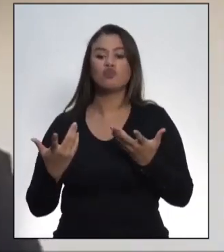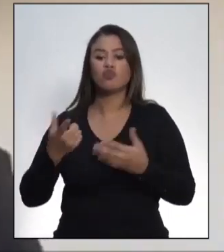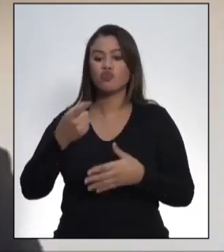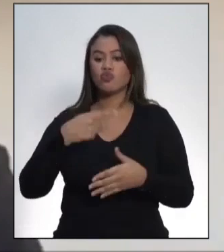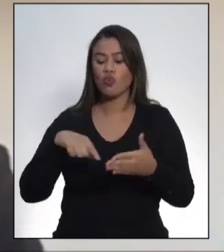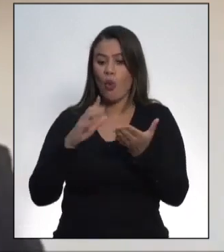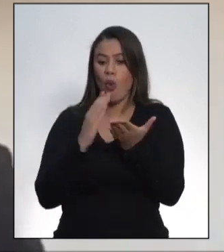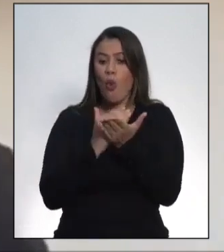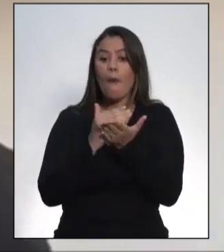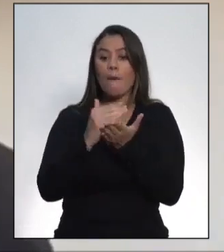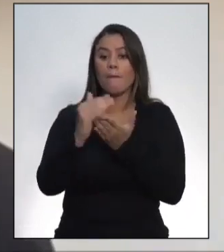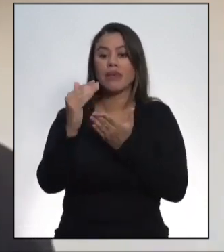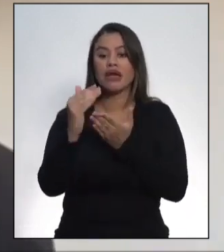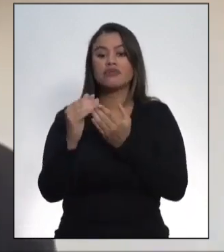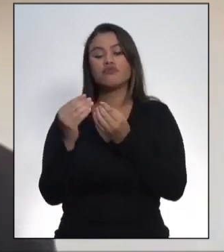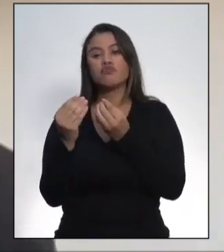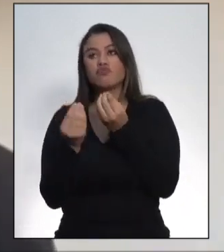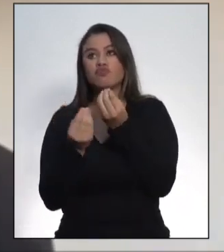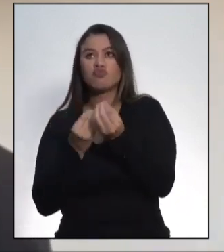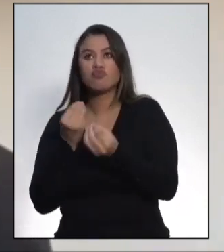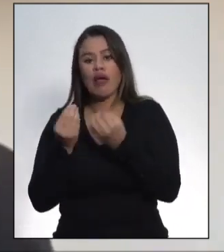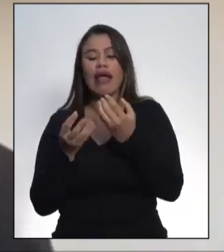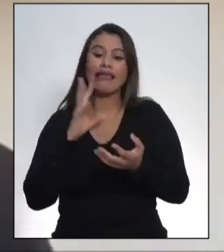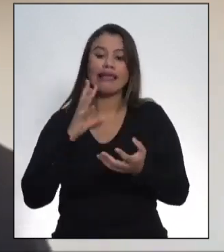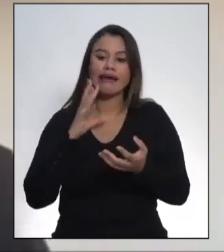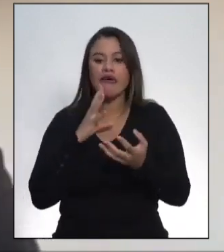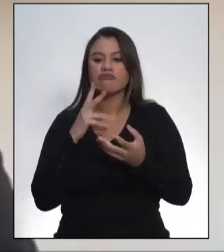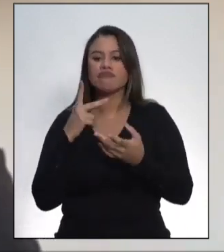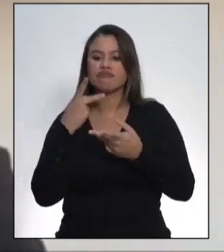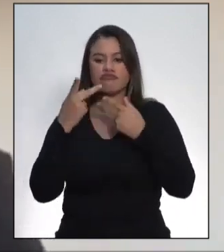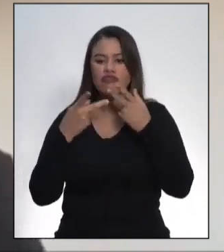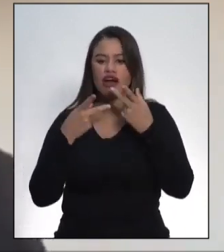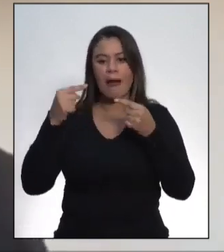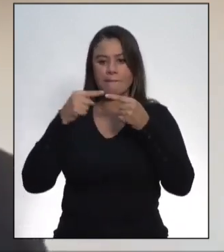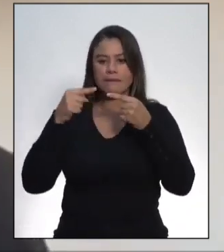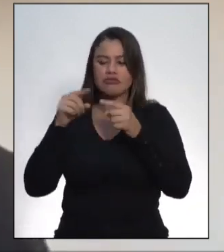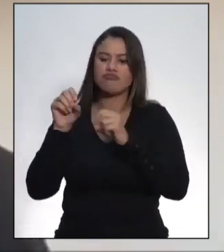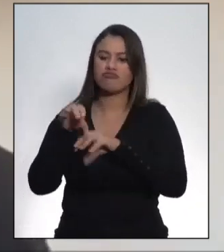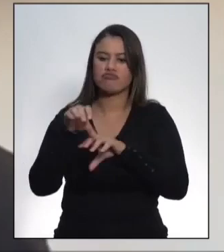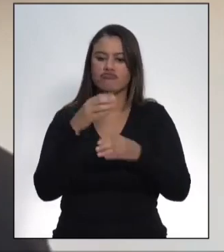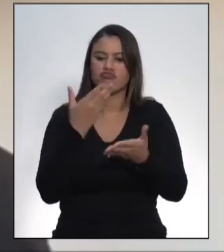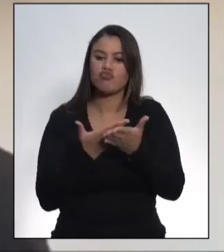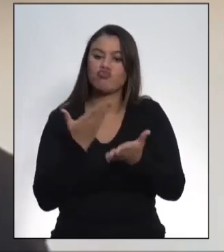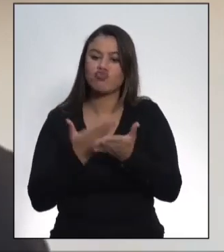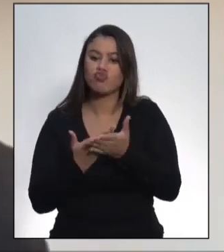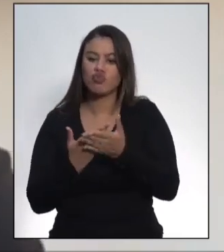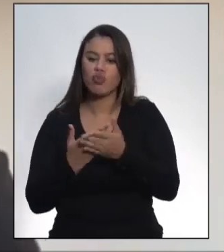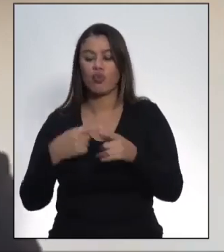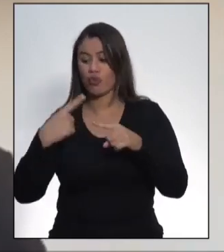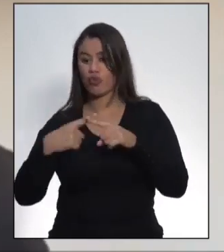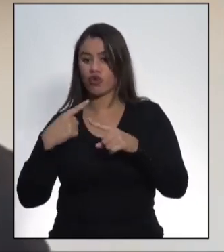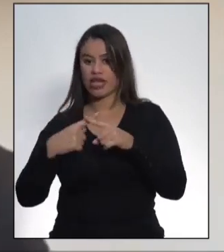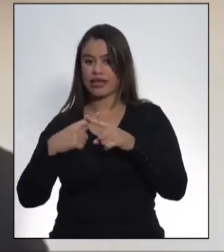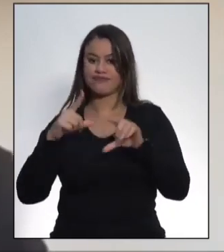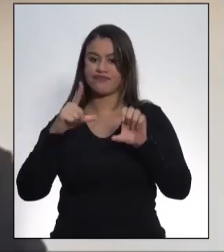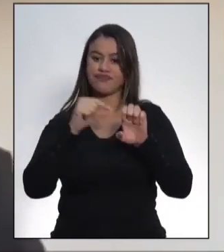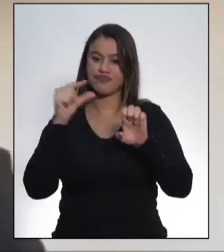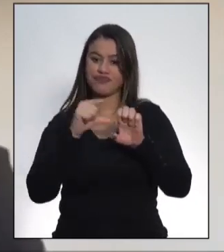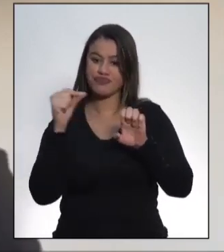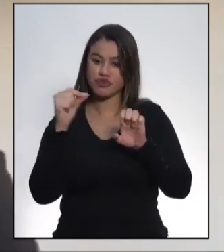tudo absolutamente começa, e é bacana a gente falar isso num contexto educacional, pedagógico, porque tudo começa com curiosidade, tudo começa